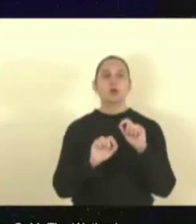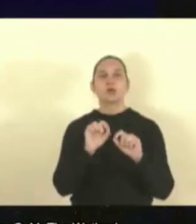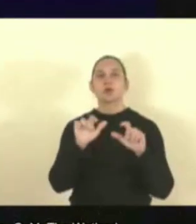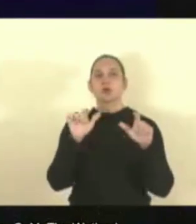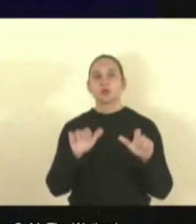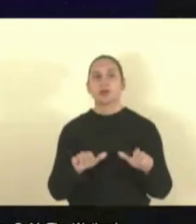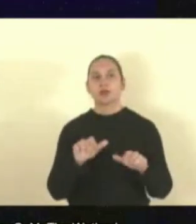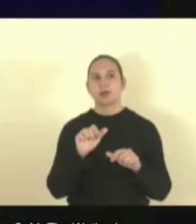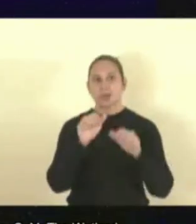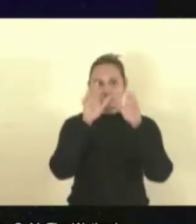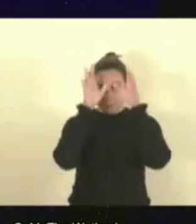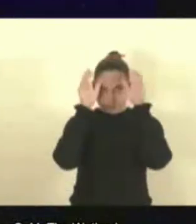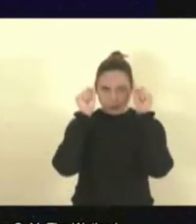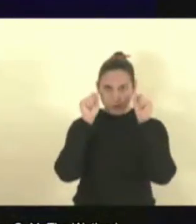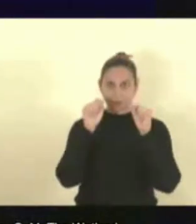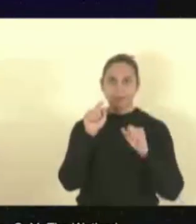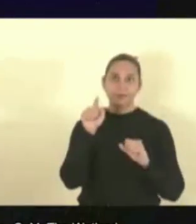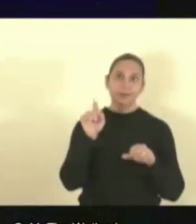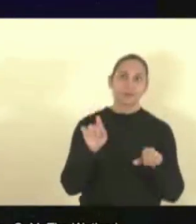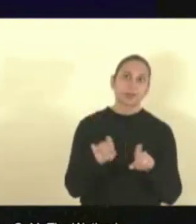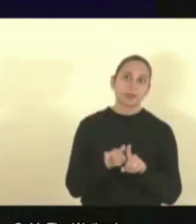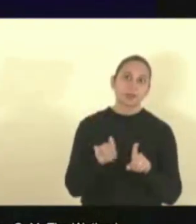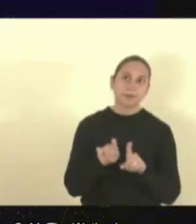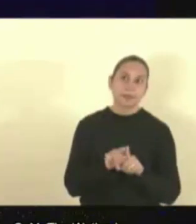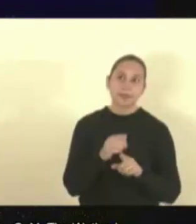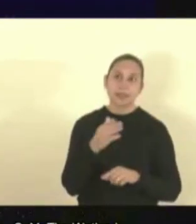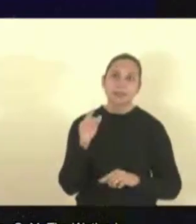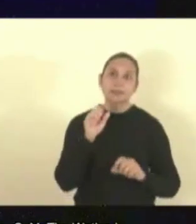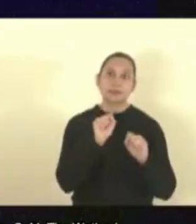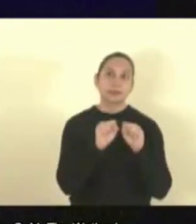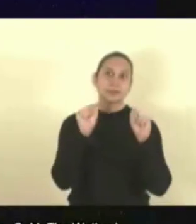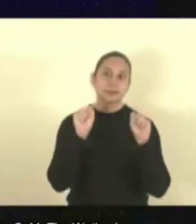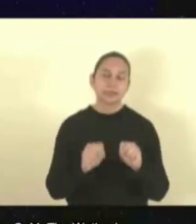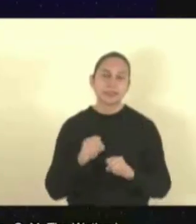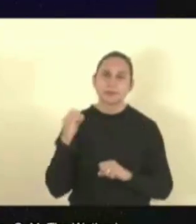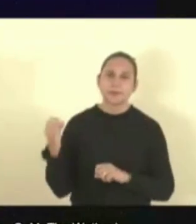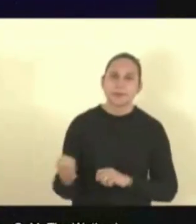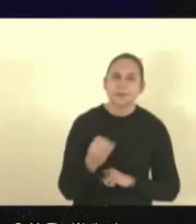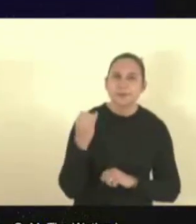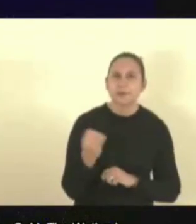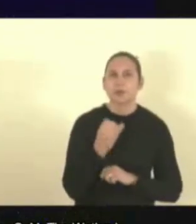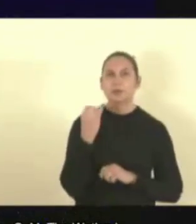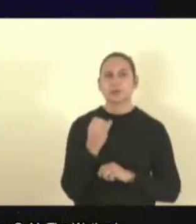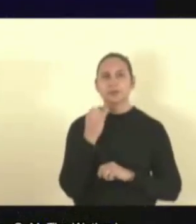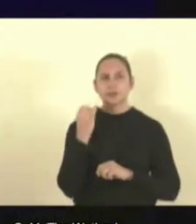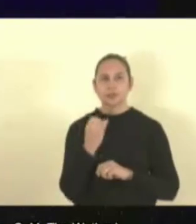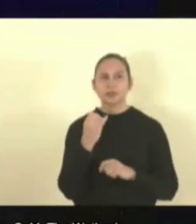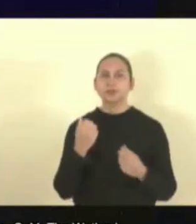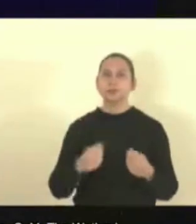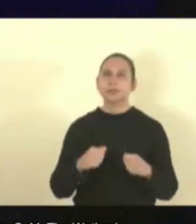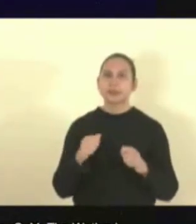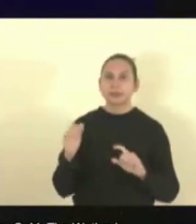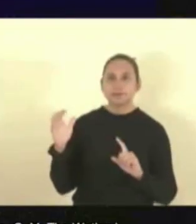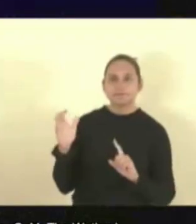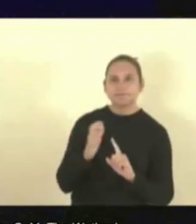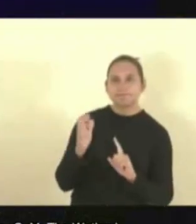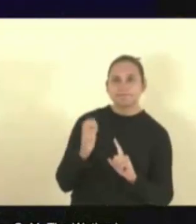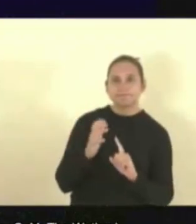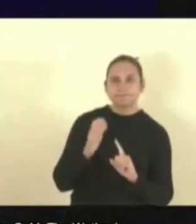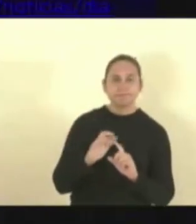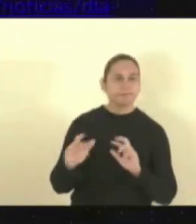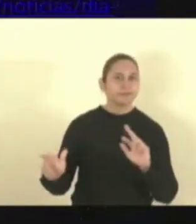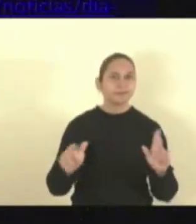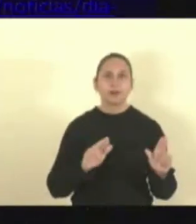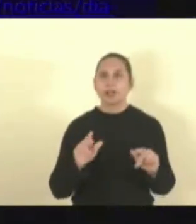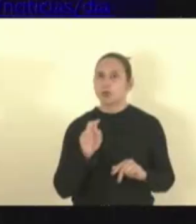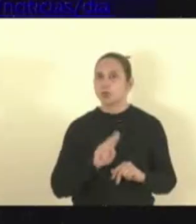da costa do Brasil, esses sistemas costeiros são muito importantes e são extremamente vulneráveis e impactados por vários usos